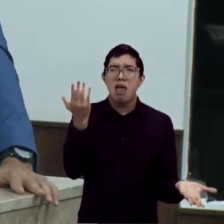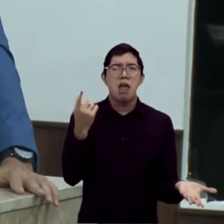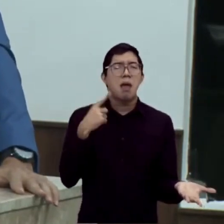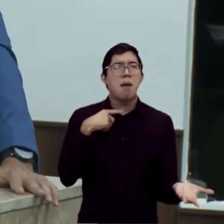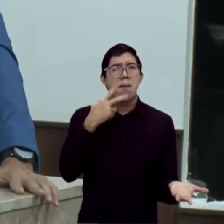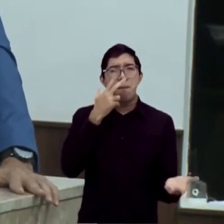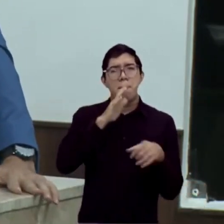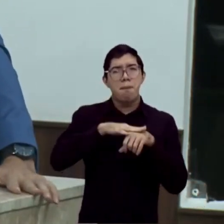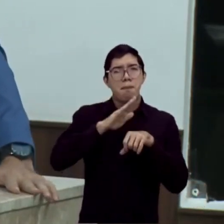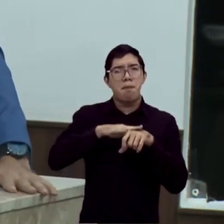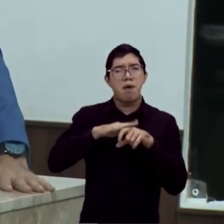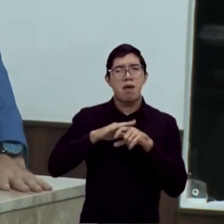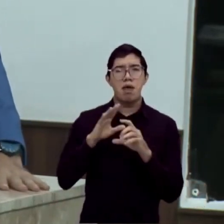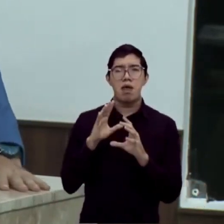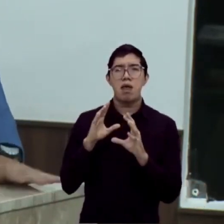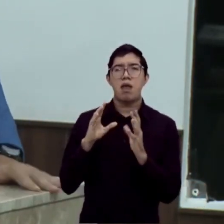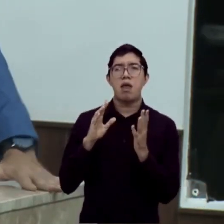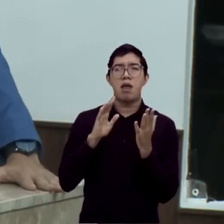vereador,